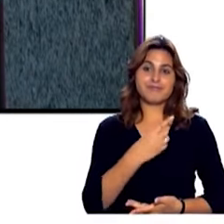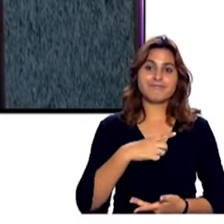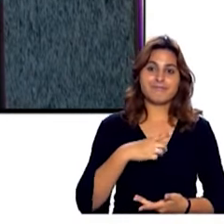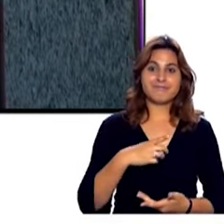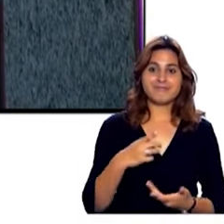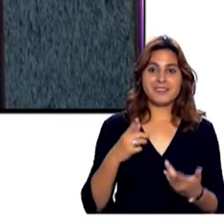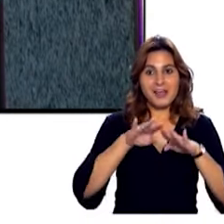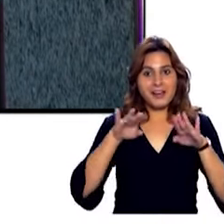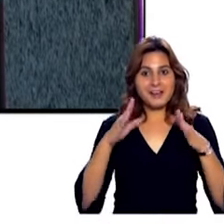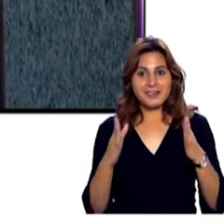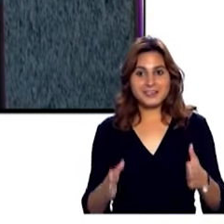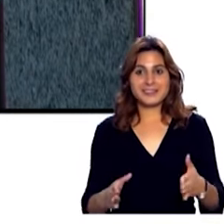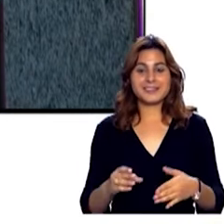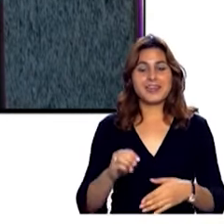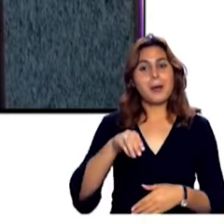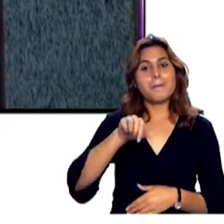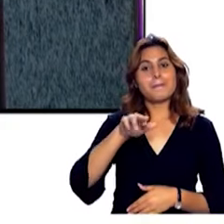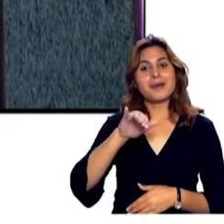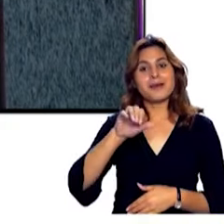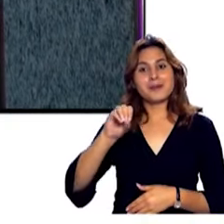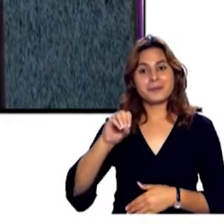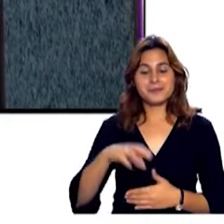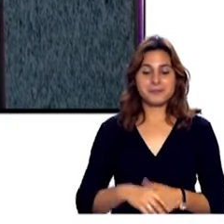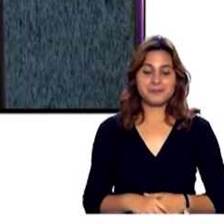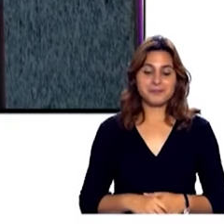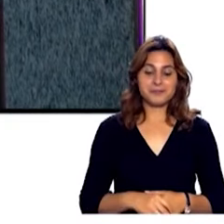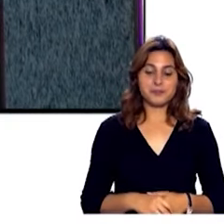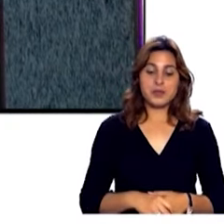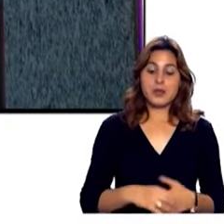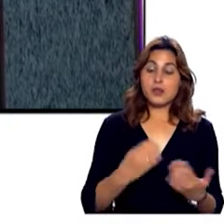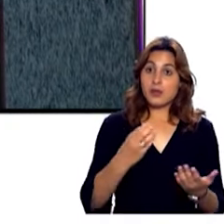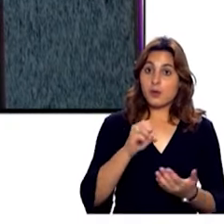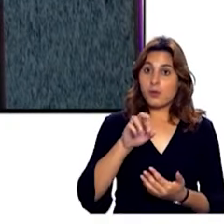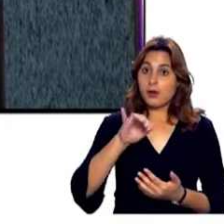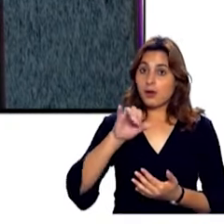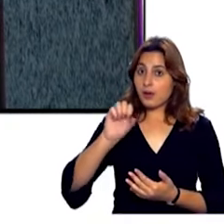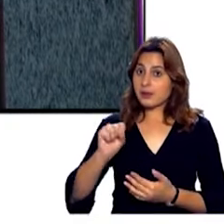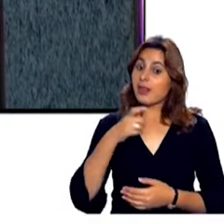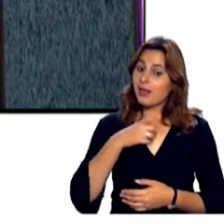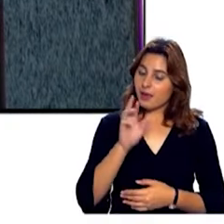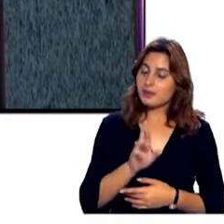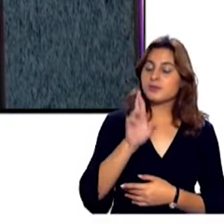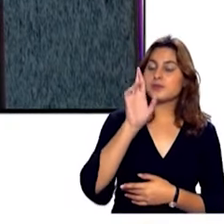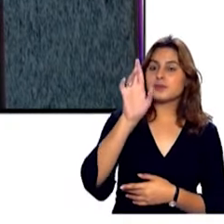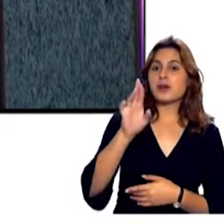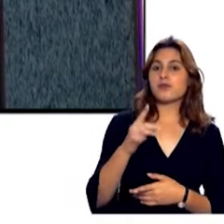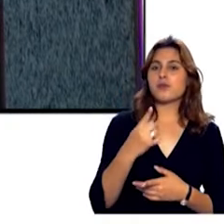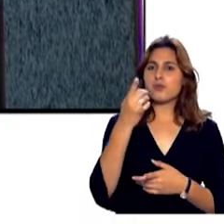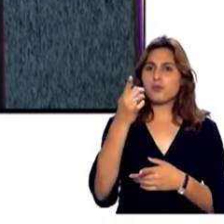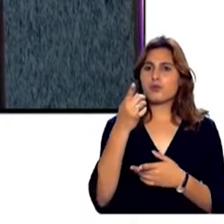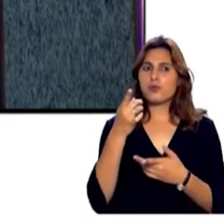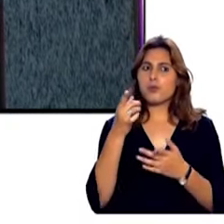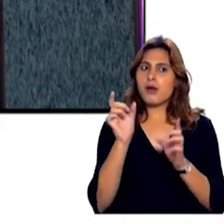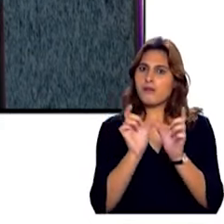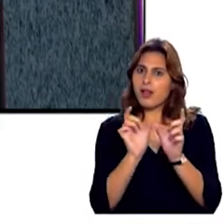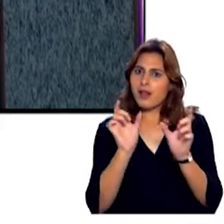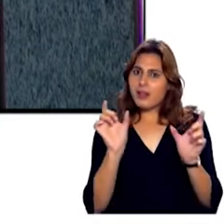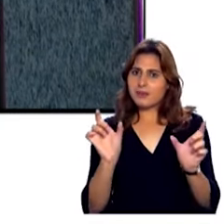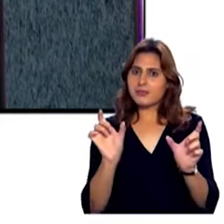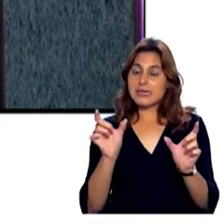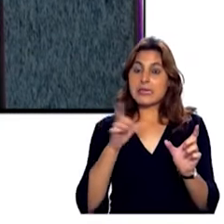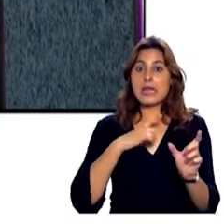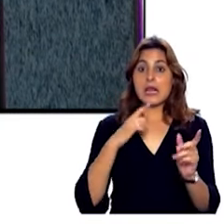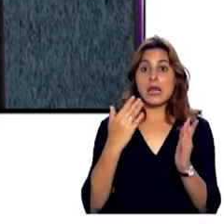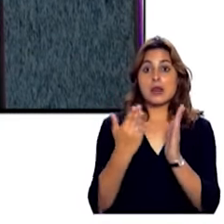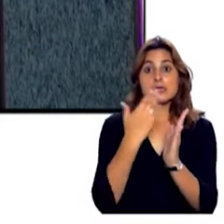painel Marino Marinelli Professor veso Cris ful é responsável por um verbete célebre na enciclopédia del